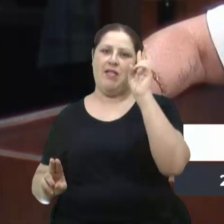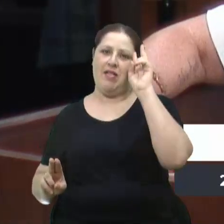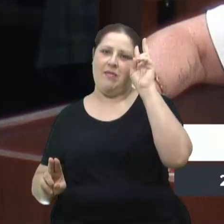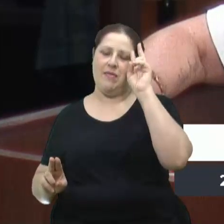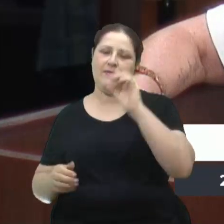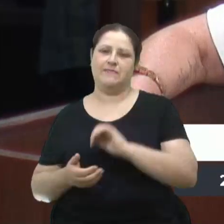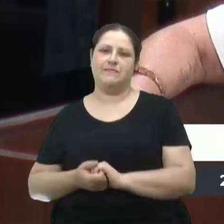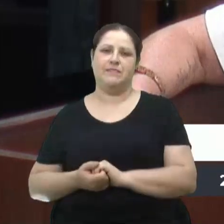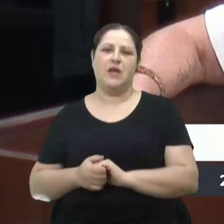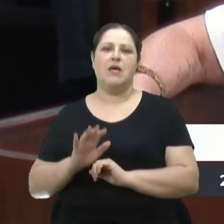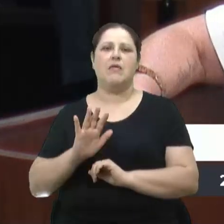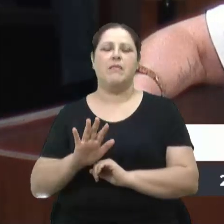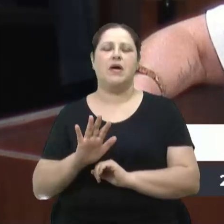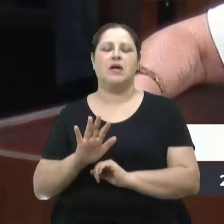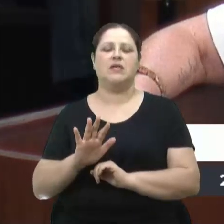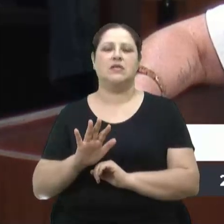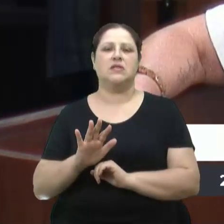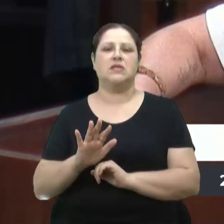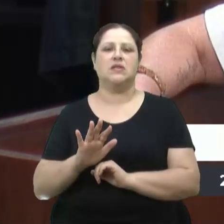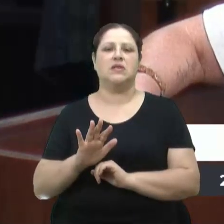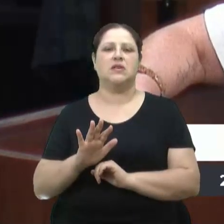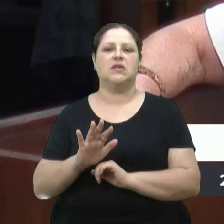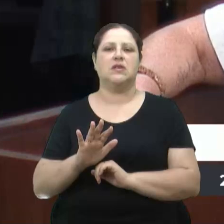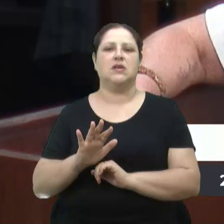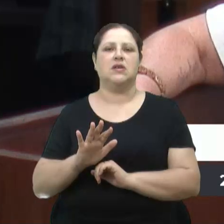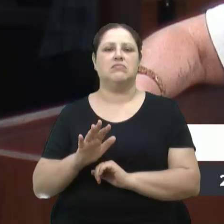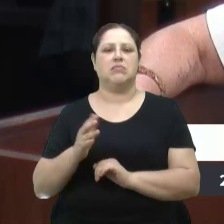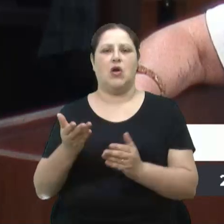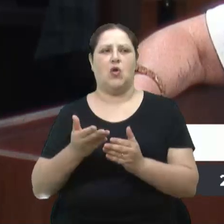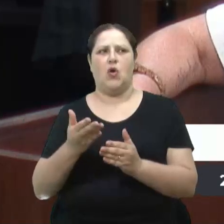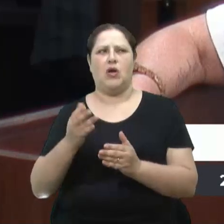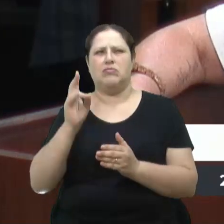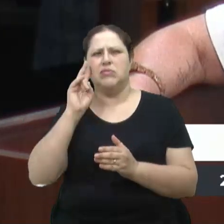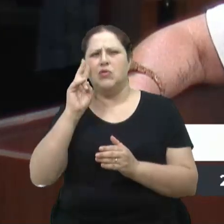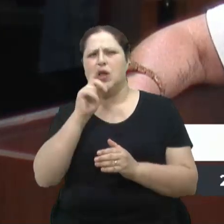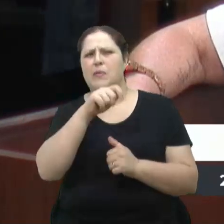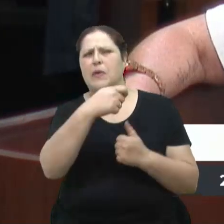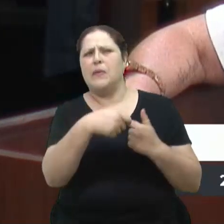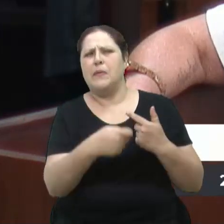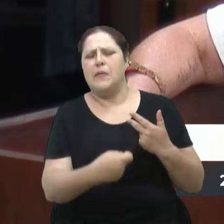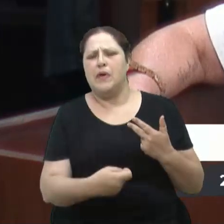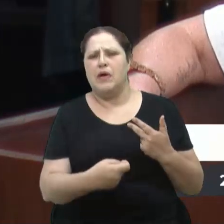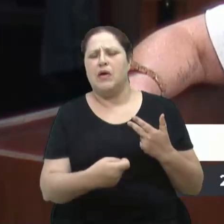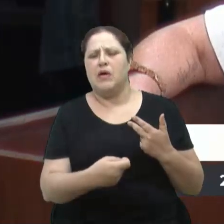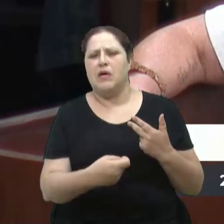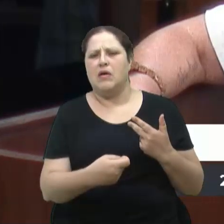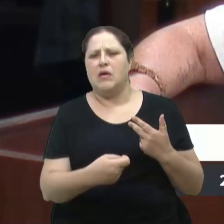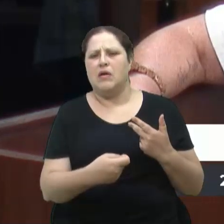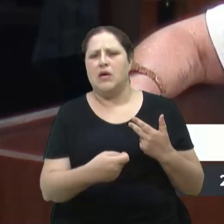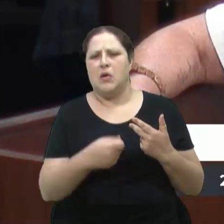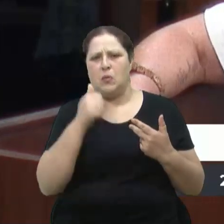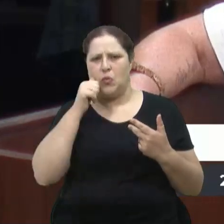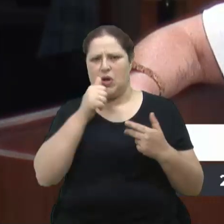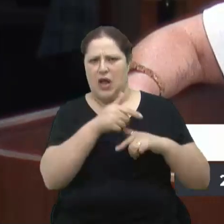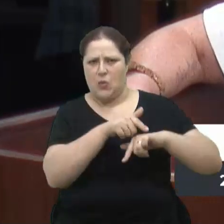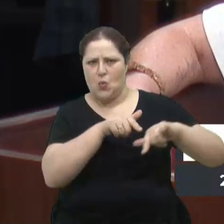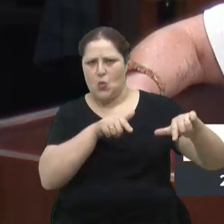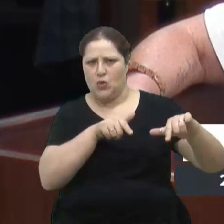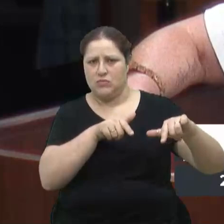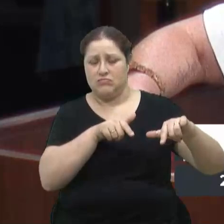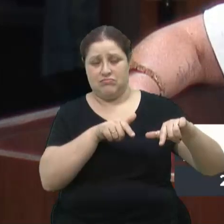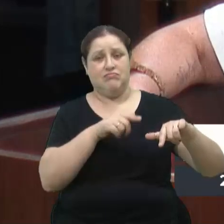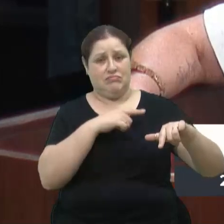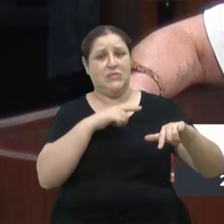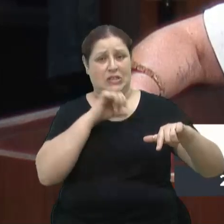quer dizer que não houve mulheres e que não há mulheres em todos esses passos de lutas. O que isso